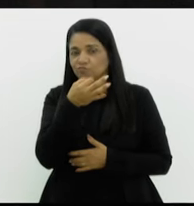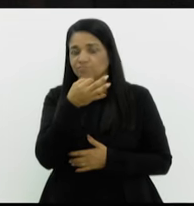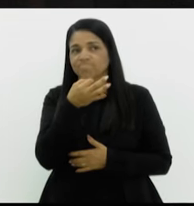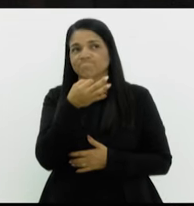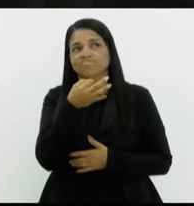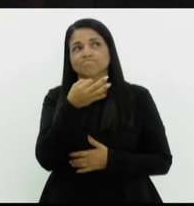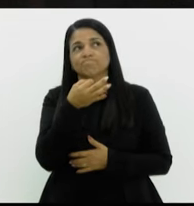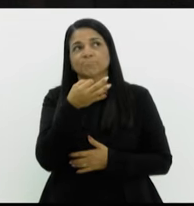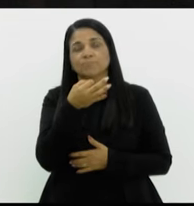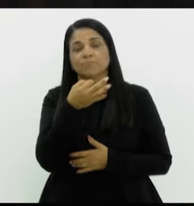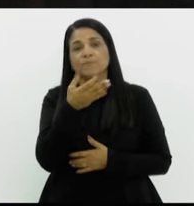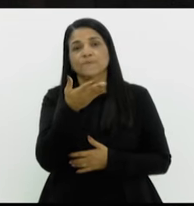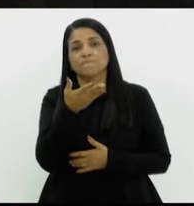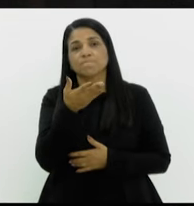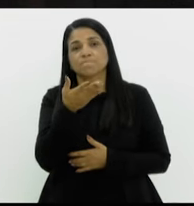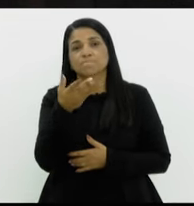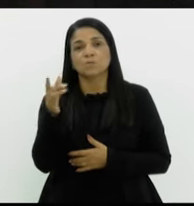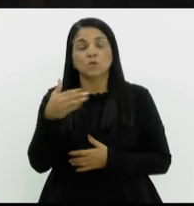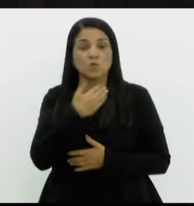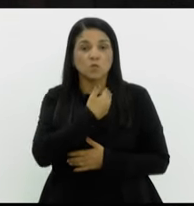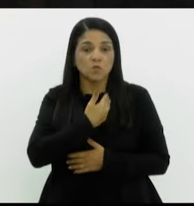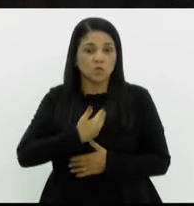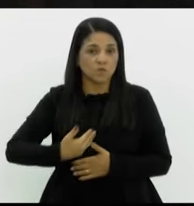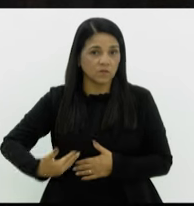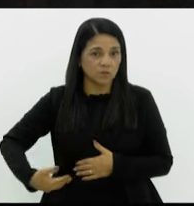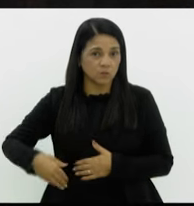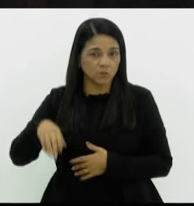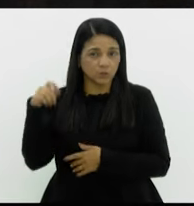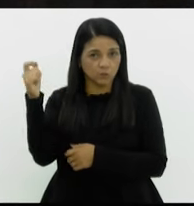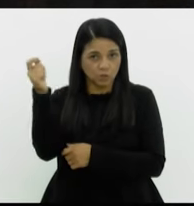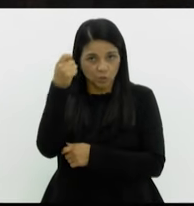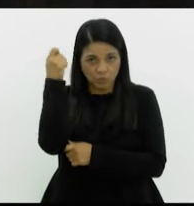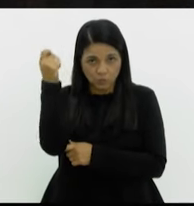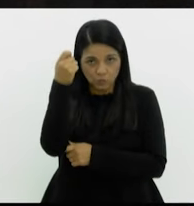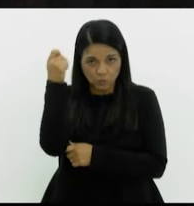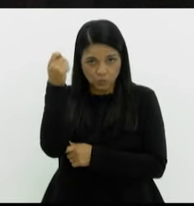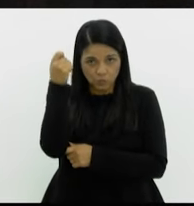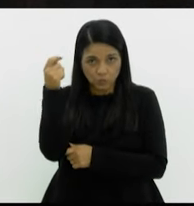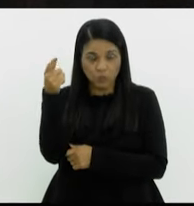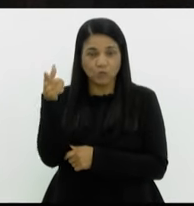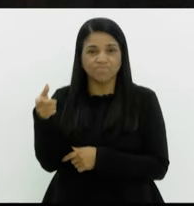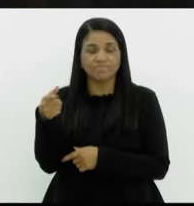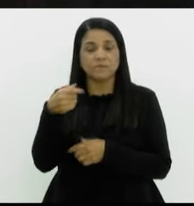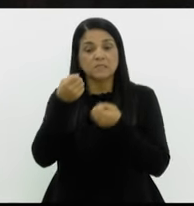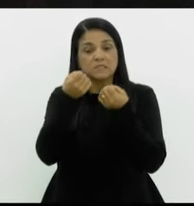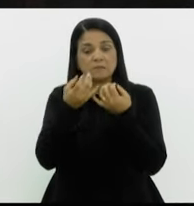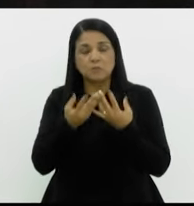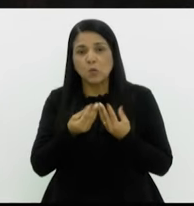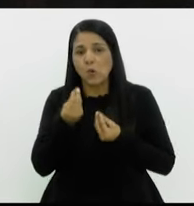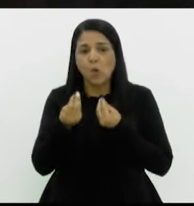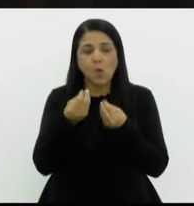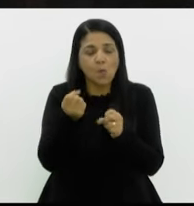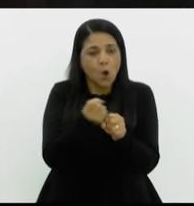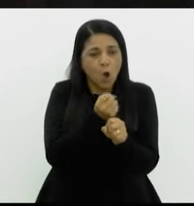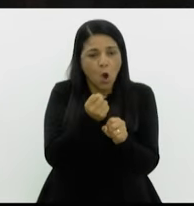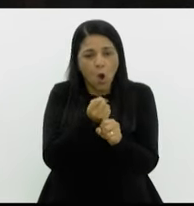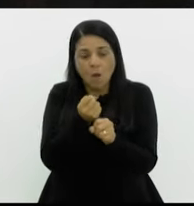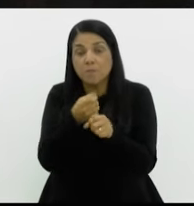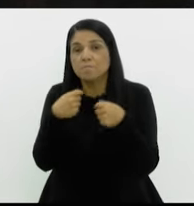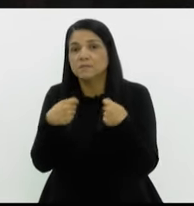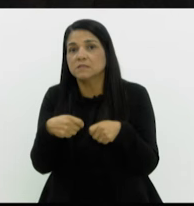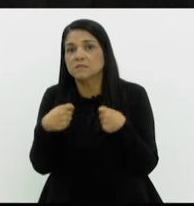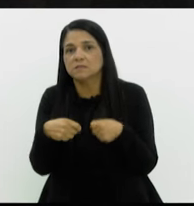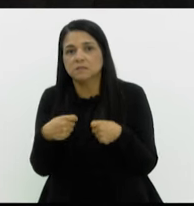levantar isso, o governador do Rio Grande do Sul falou na reconstrução do Rio Grande do Sul a